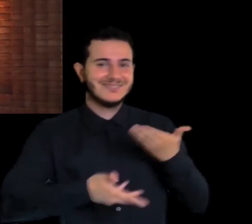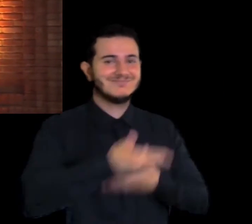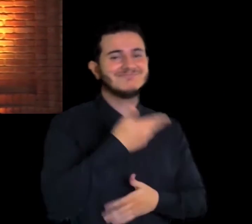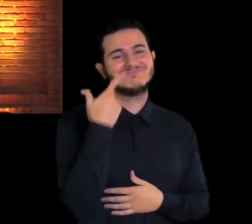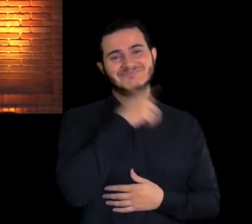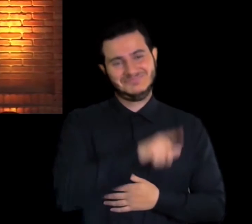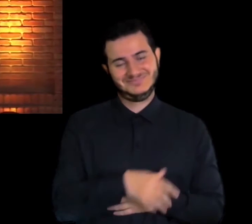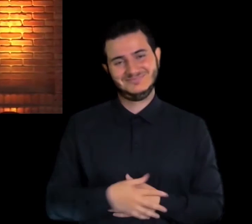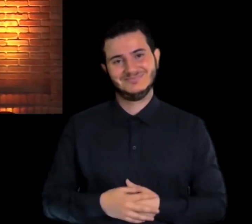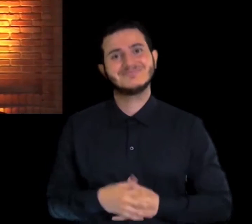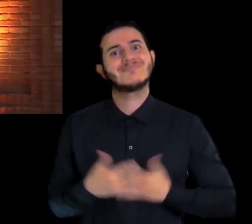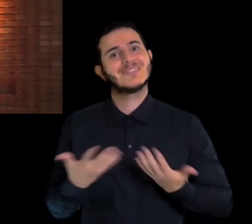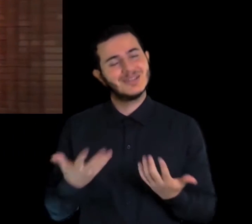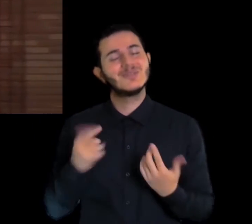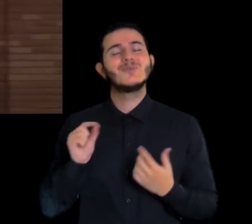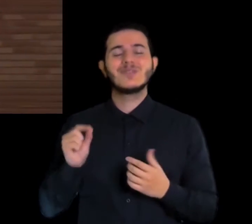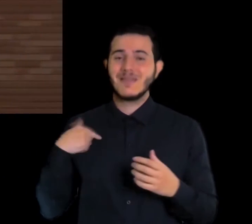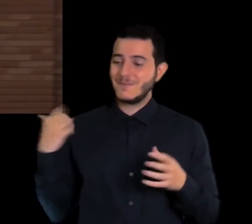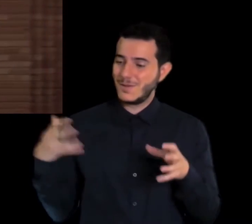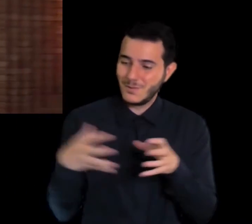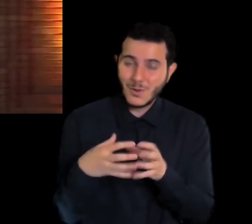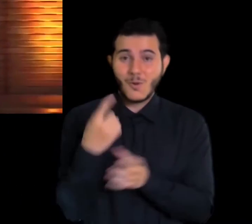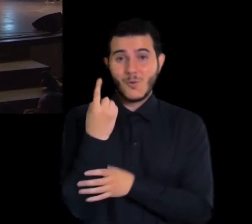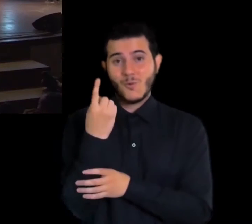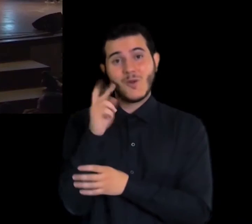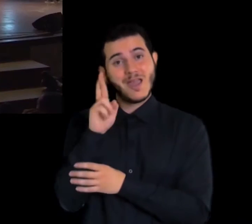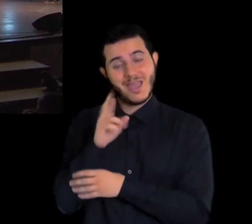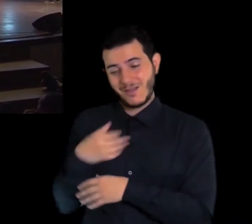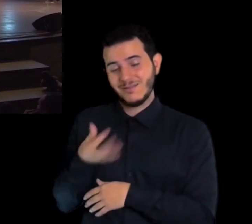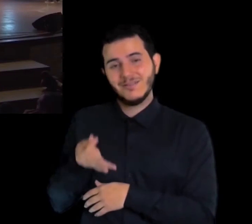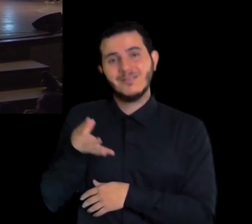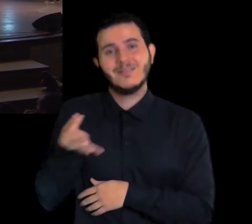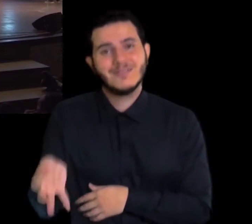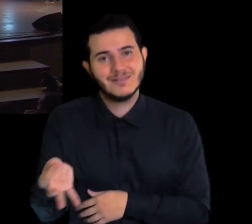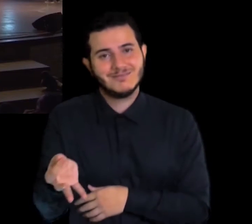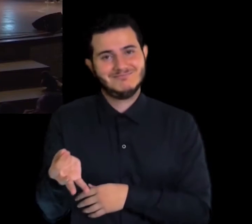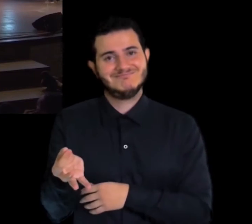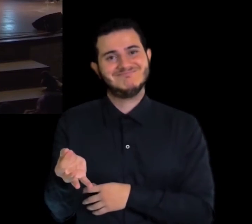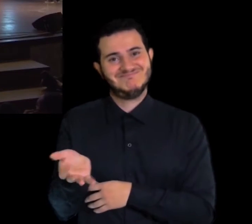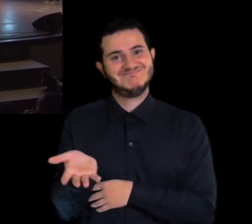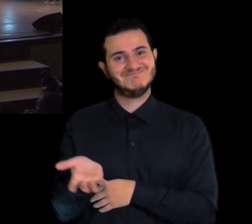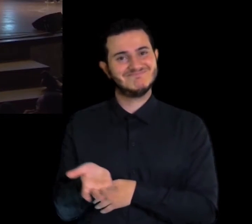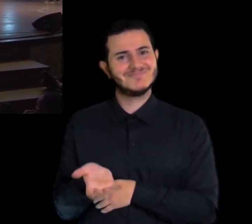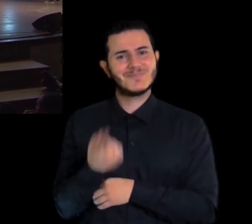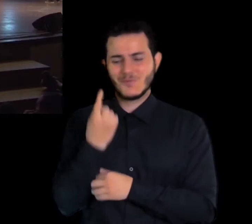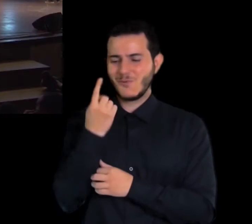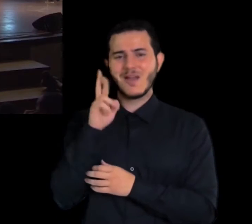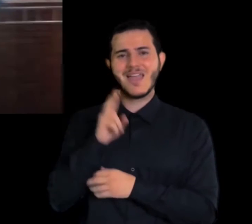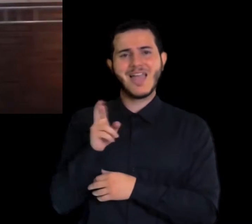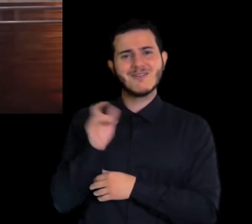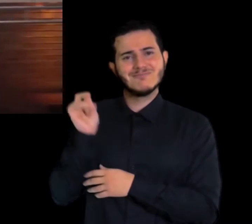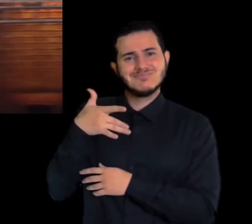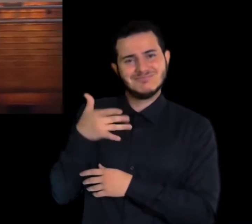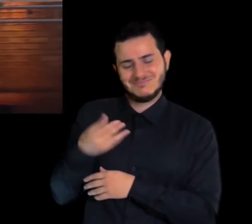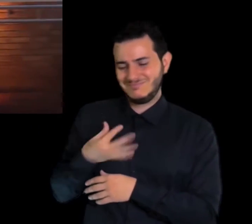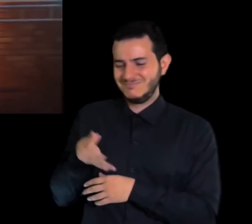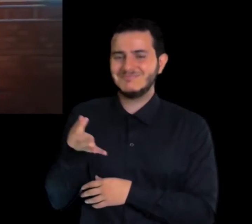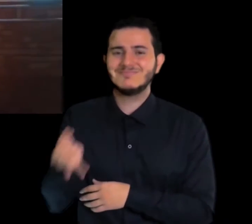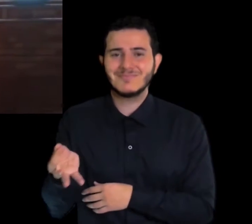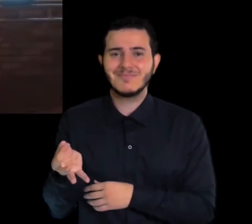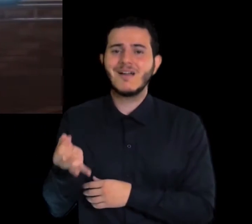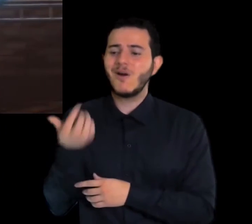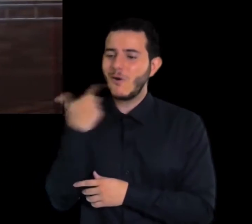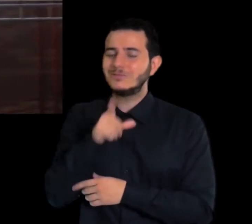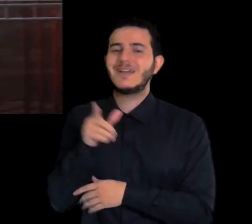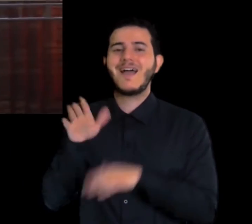questionar todos os dias com a minha equipe, que moedas de R$1 nós estamos entregando? Né? Qual é a moeda de R$1 que nós estamos entregando?